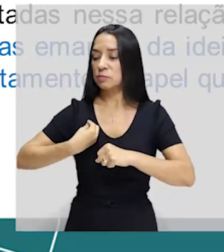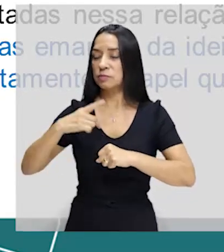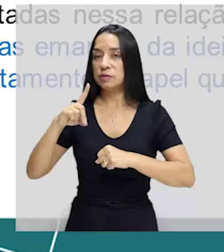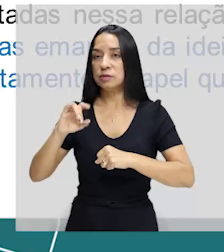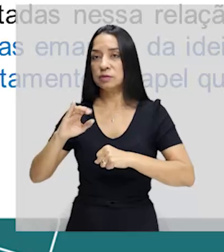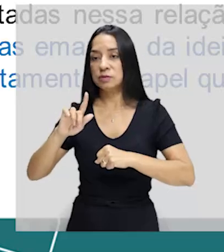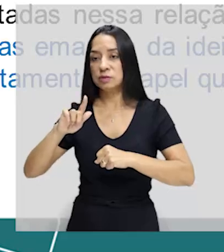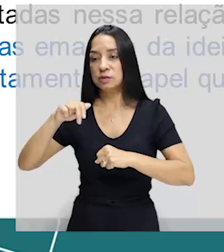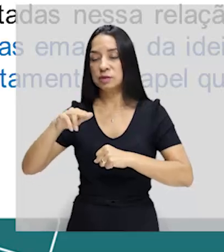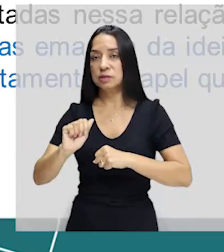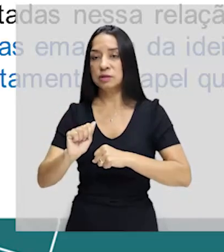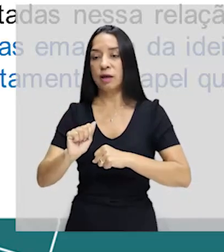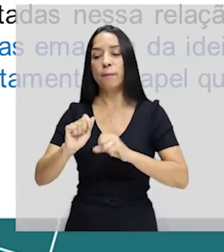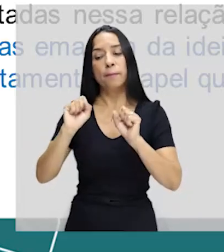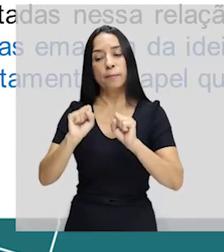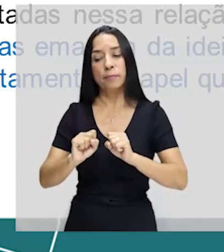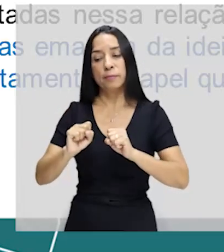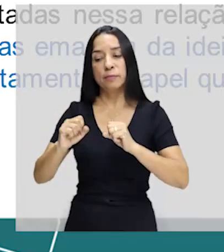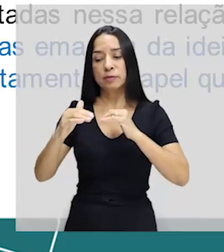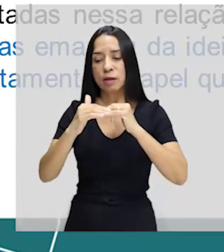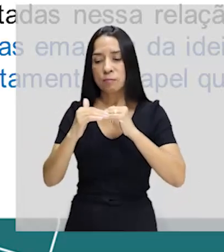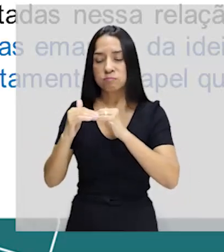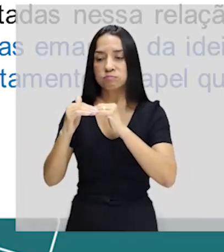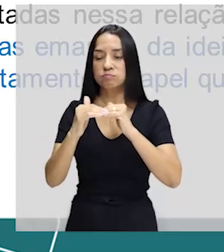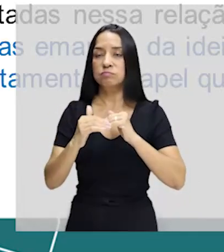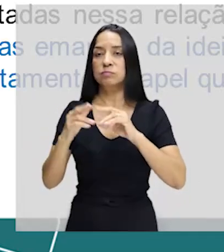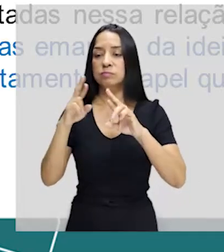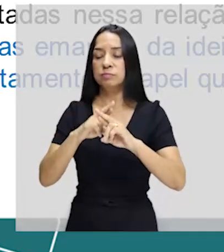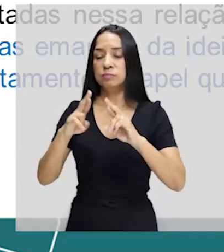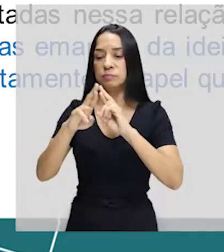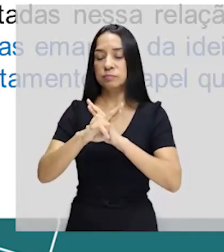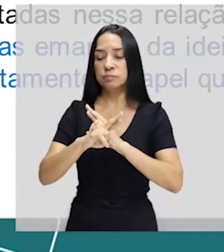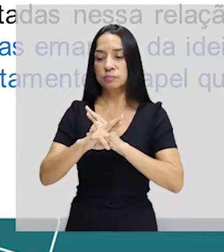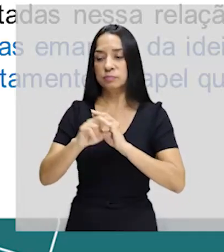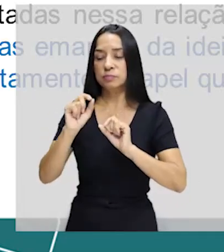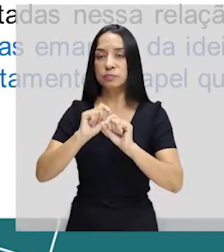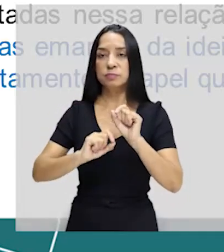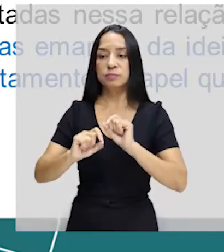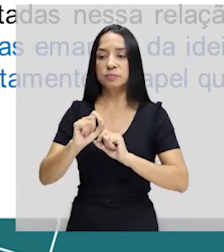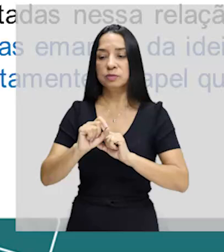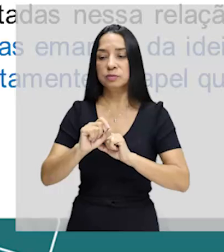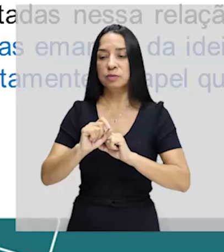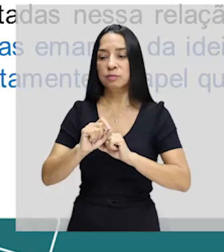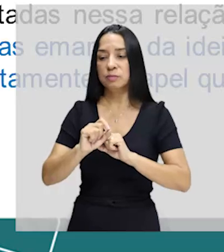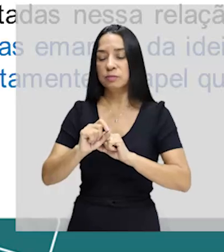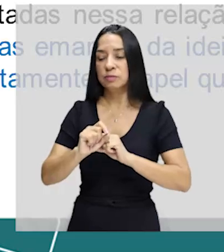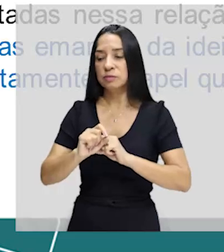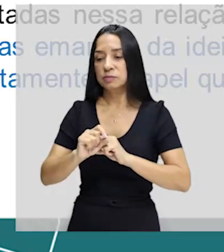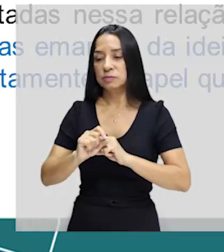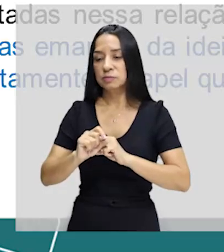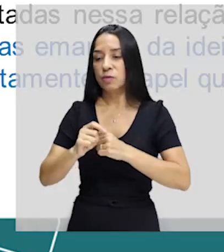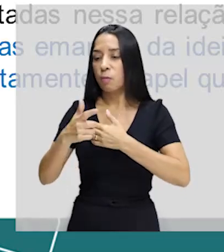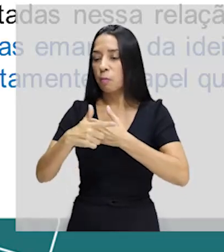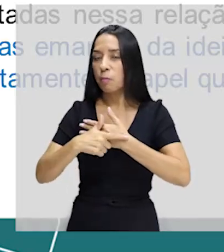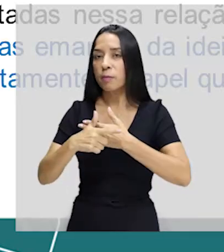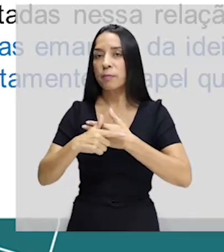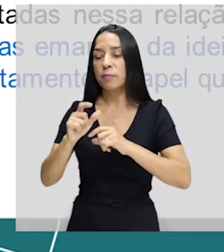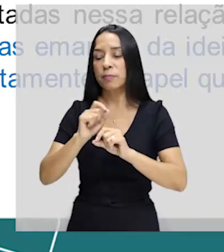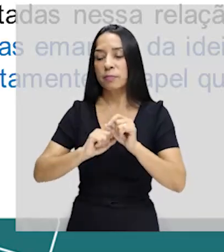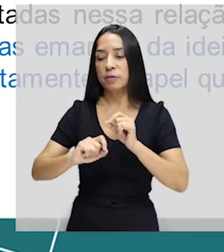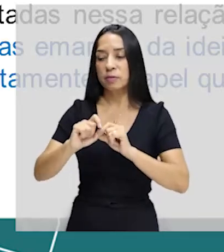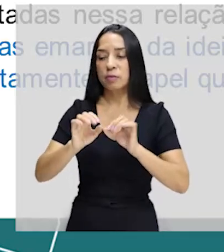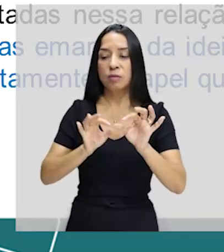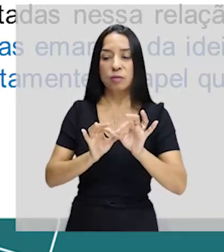digna para poder equilibrar essa relação, que é justamente o papel que, por sinal, a